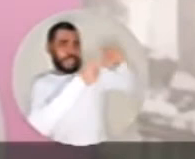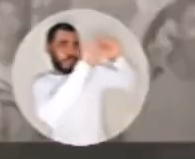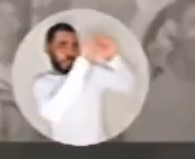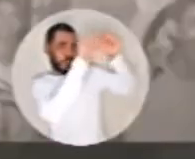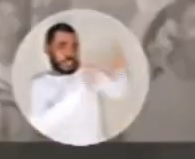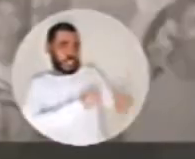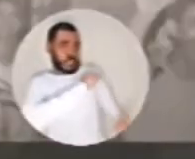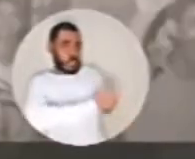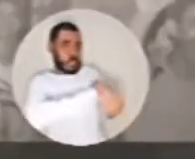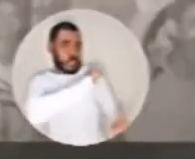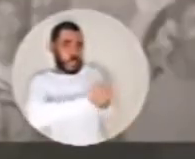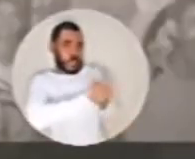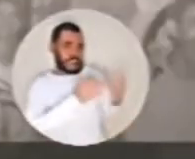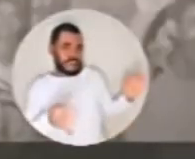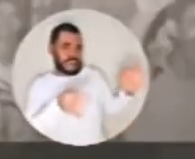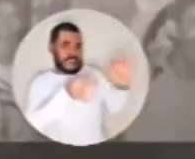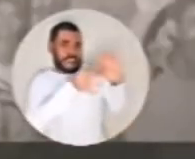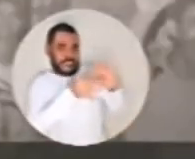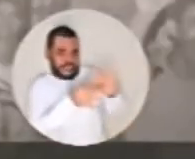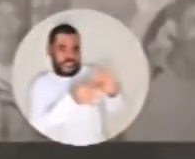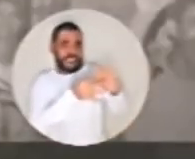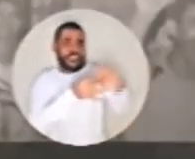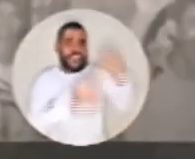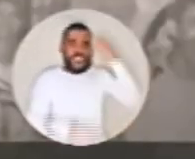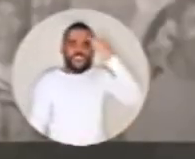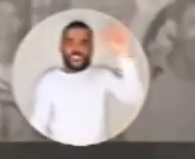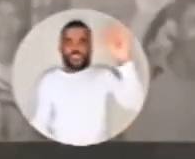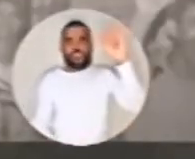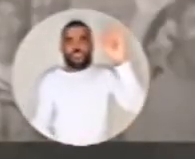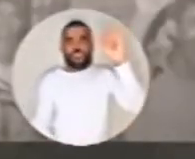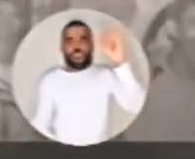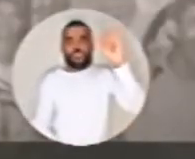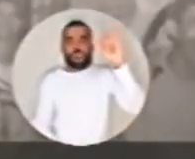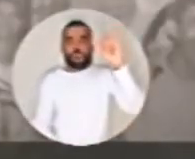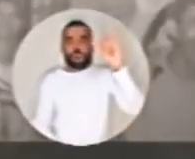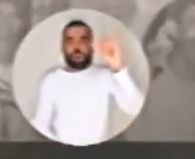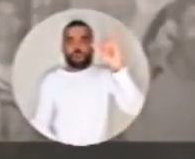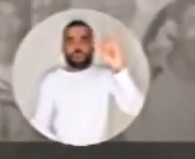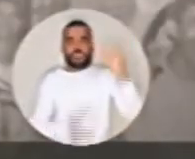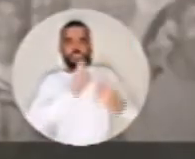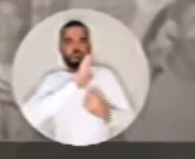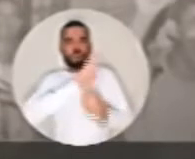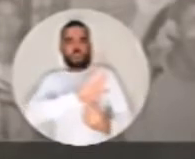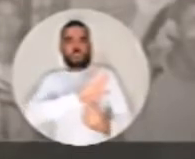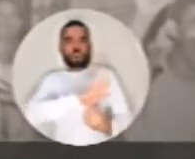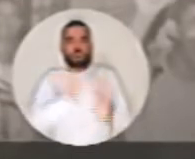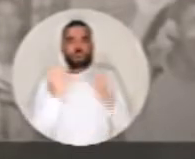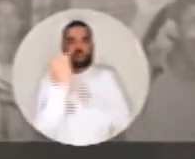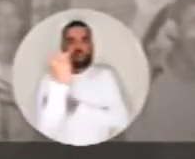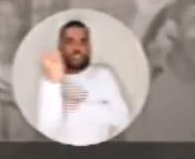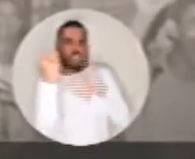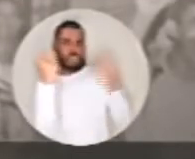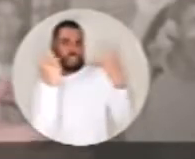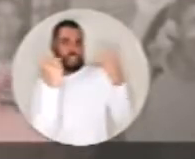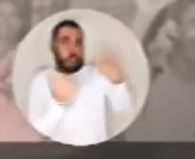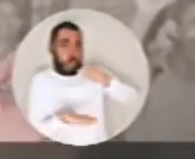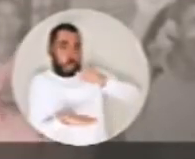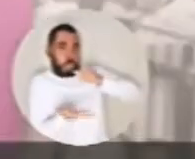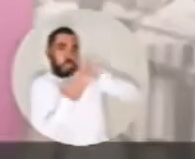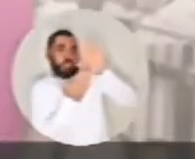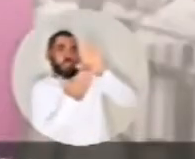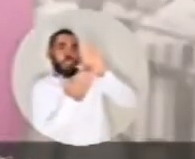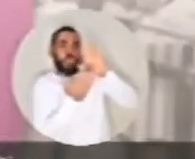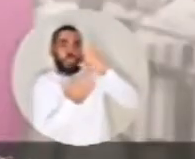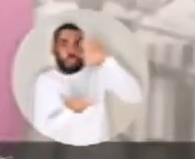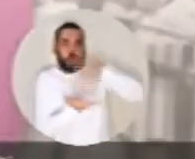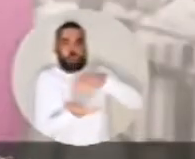continuidade do trabalho. Eles mostraram a força deles e acabaram me afastando da Deltap e atrasando ou mesmo paralisando investigações